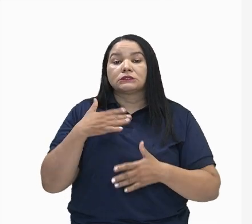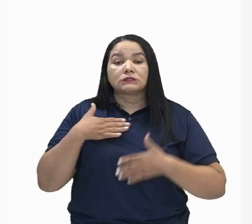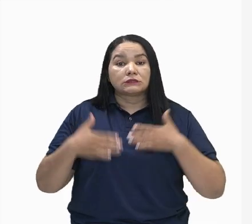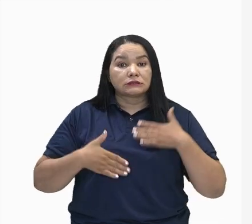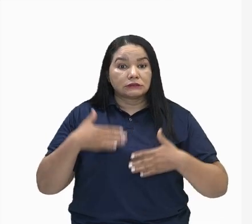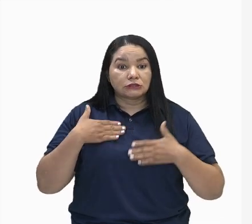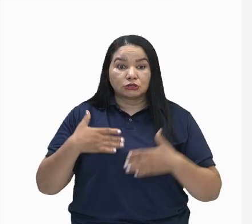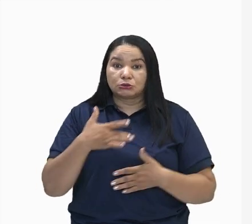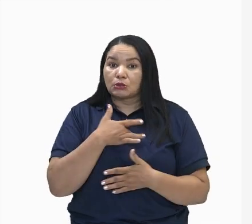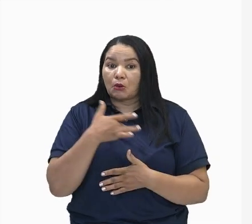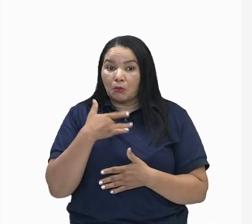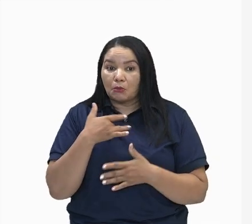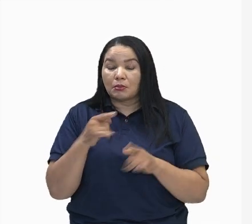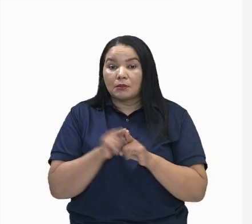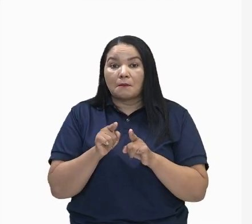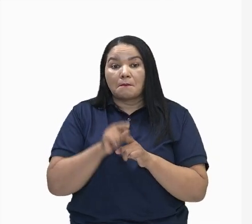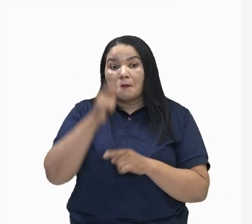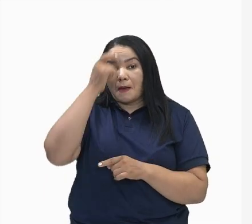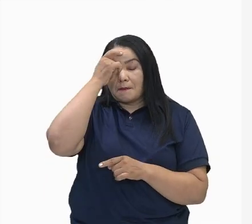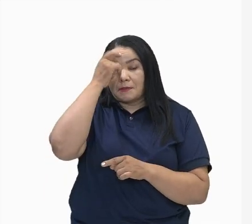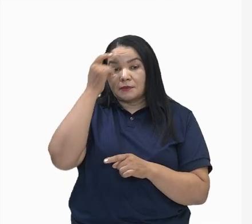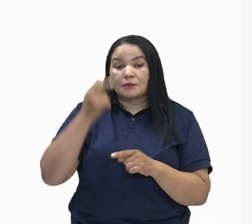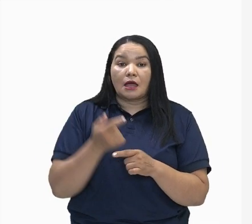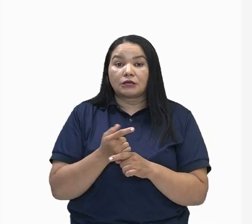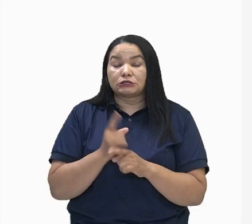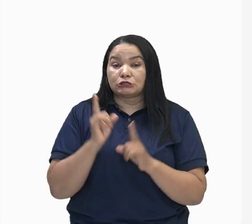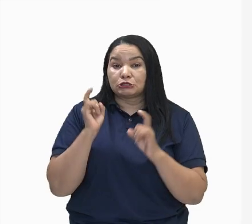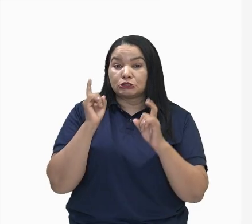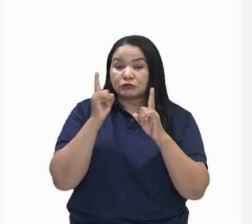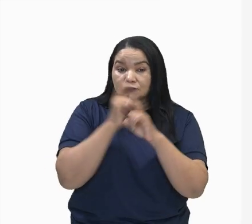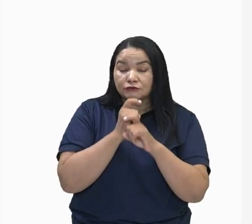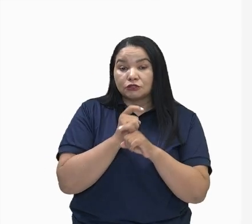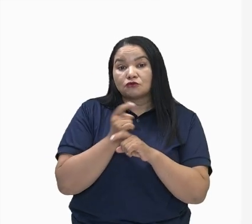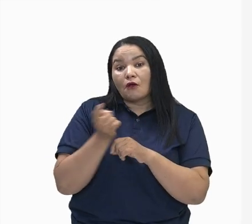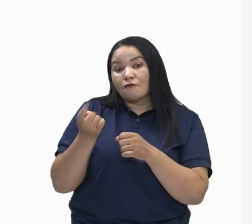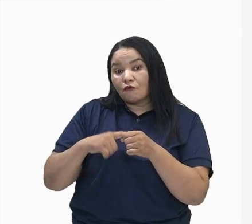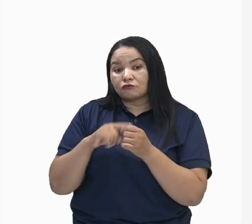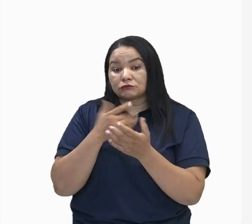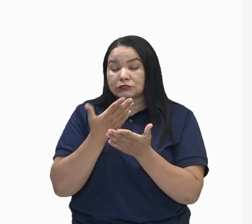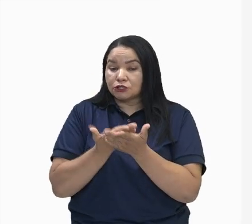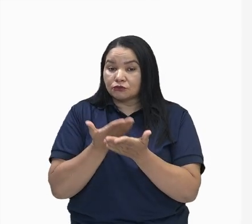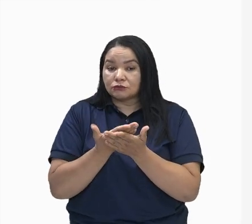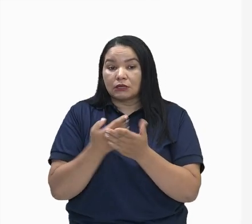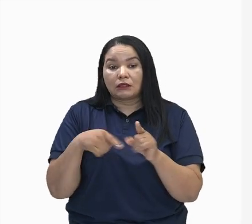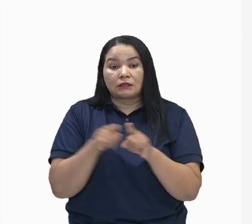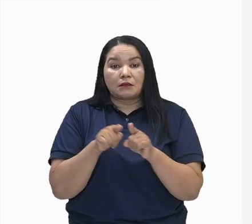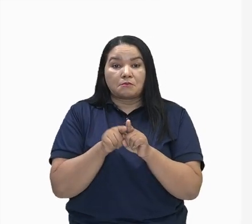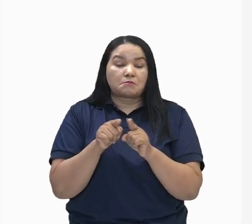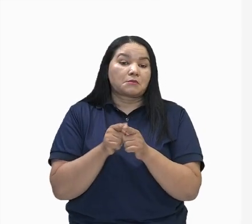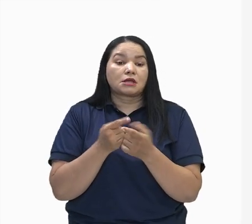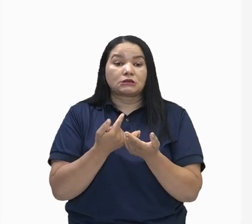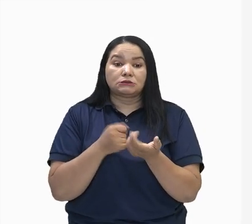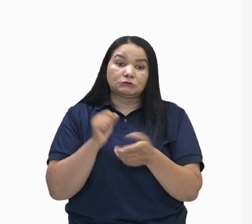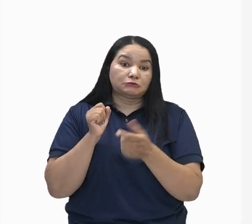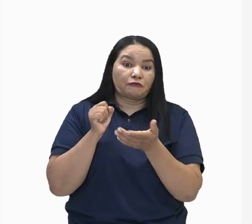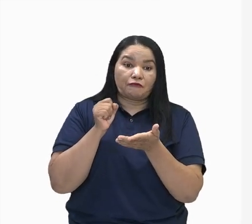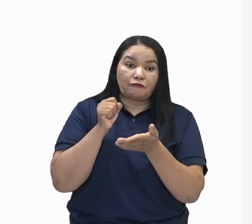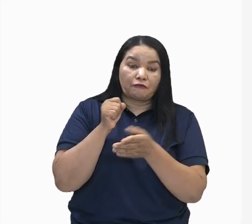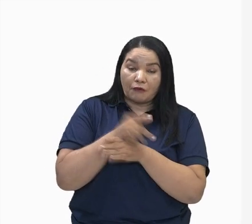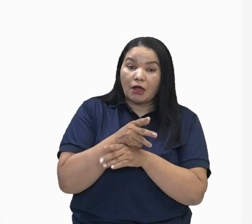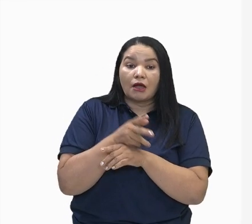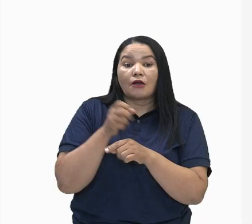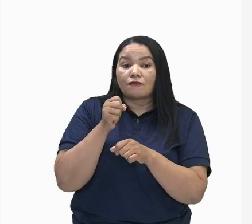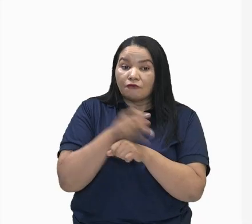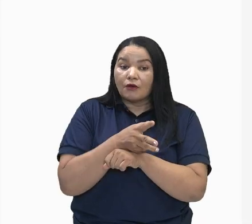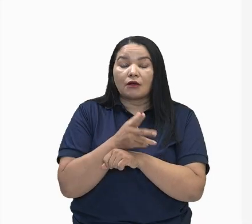e mental, até a dificuldade de retomar os estudos e conseguir ingressar no mercado de trabalho, ou seja,